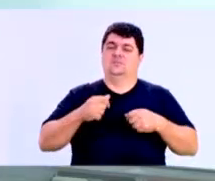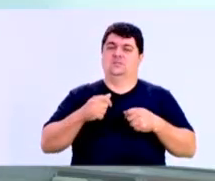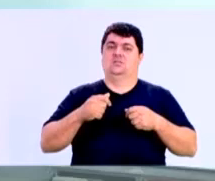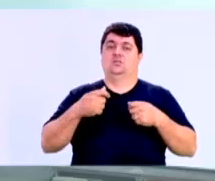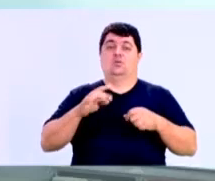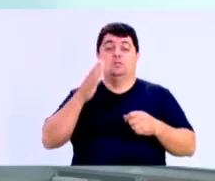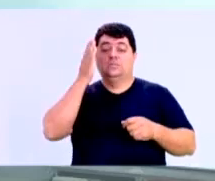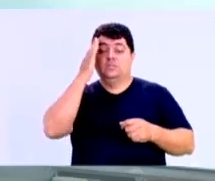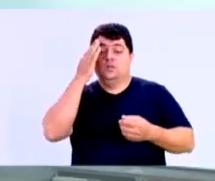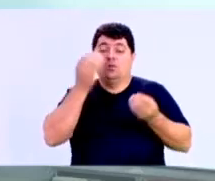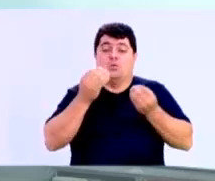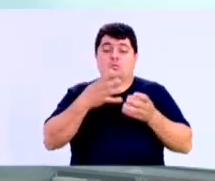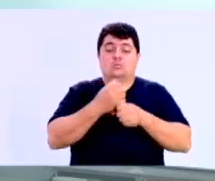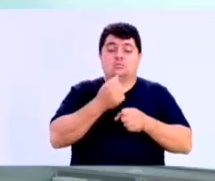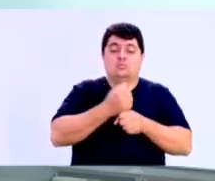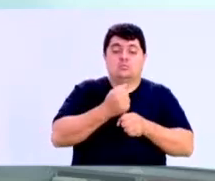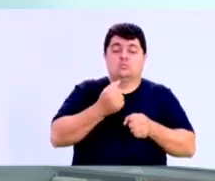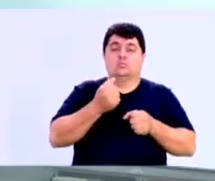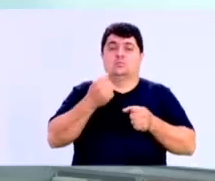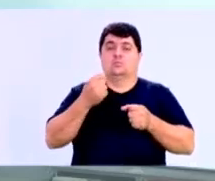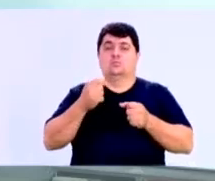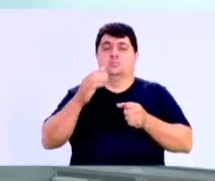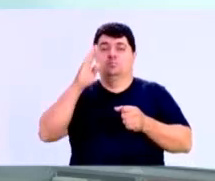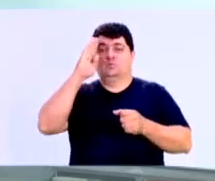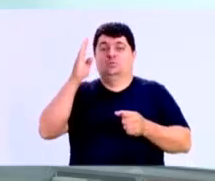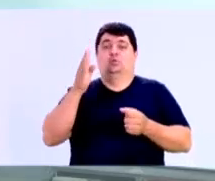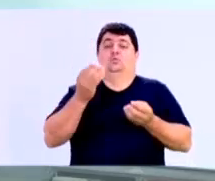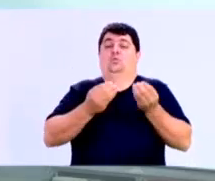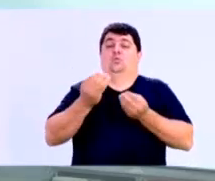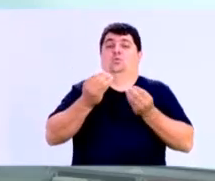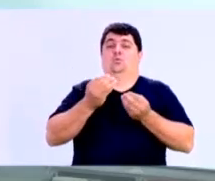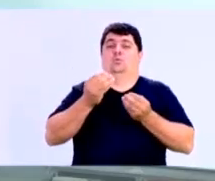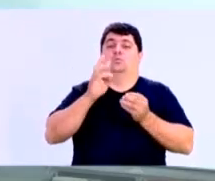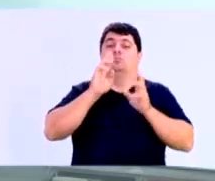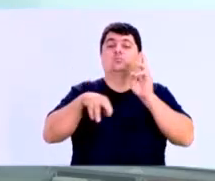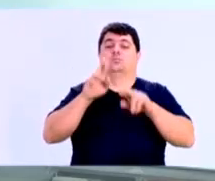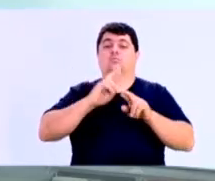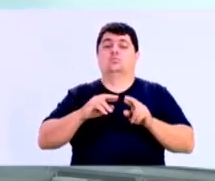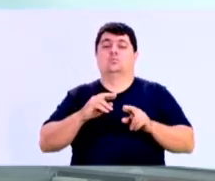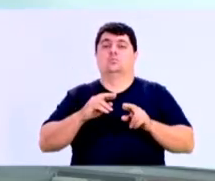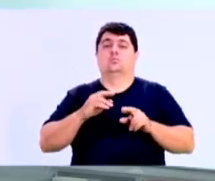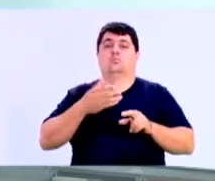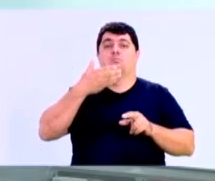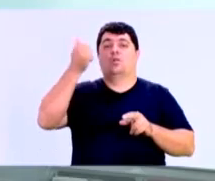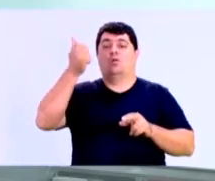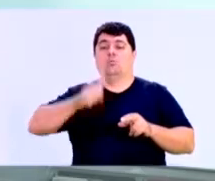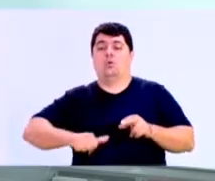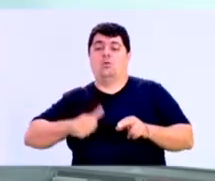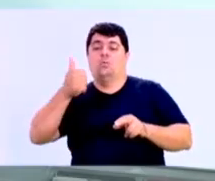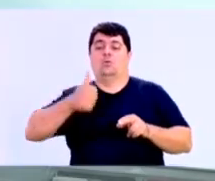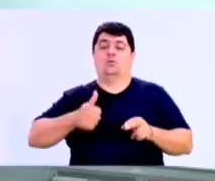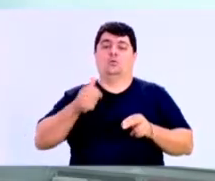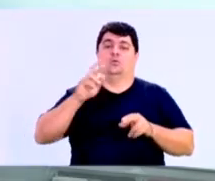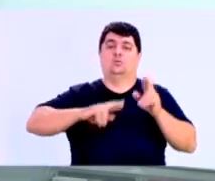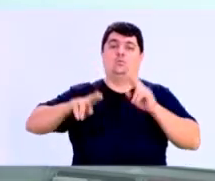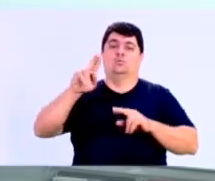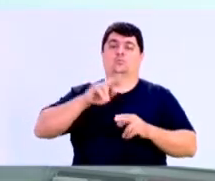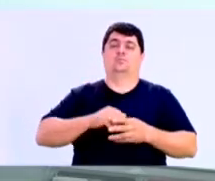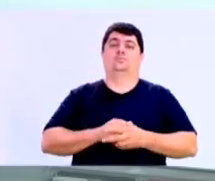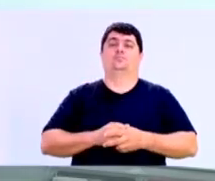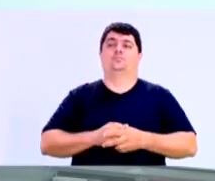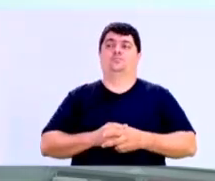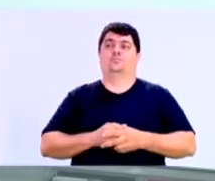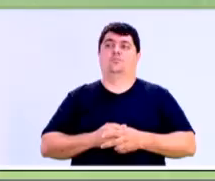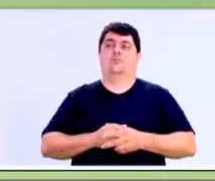em entender como calcular e principalmente entender qual o resultado que ela dá, se melhora, se piora, e depois usar nas empresas de vocês. Vamos lá para